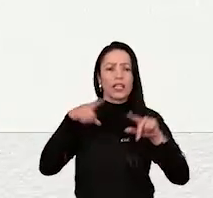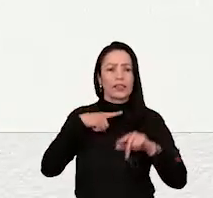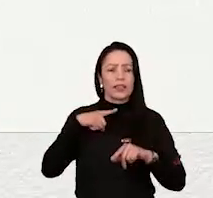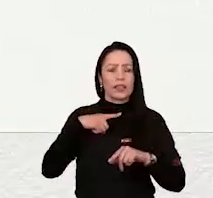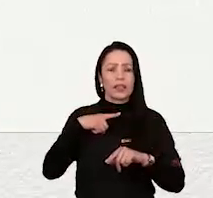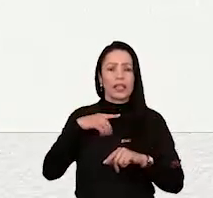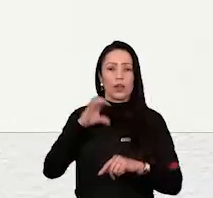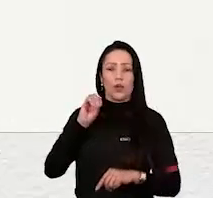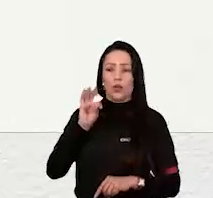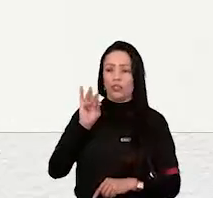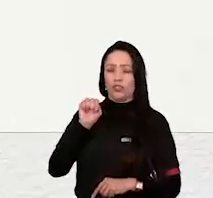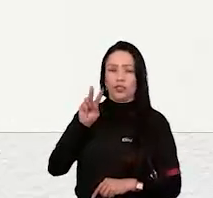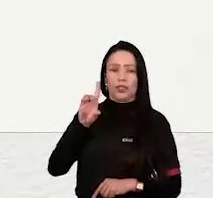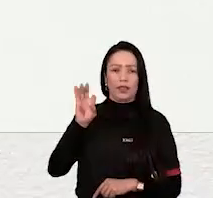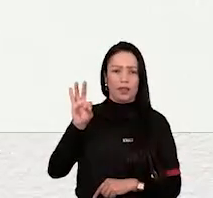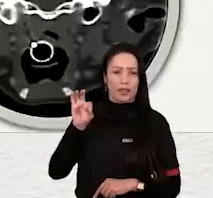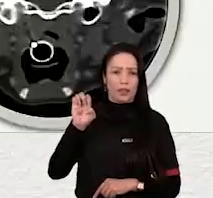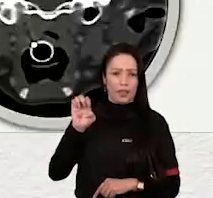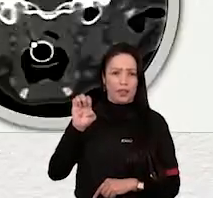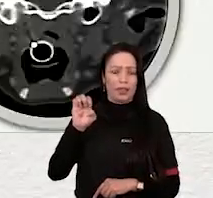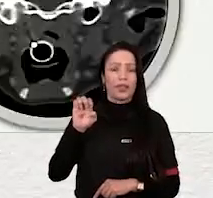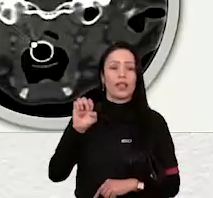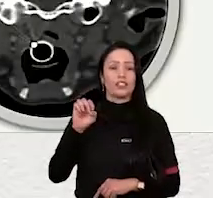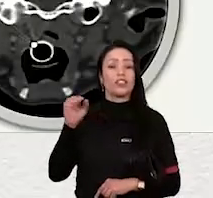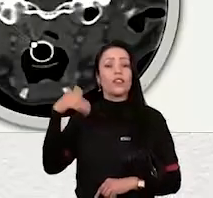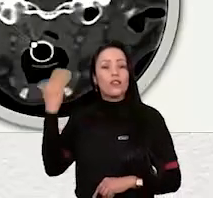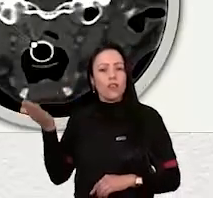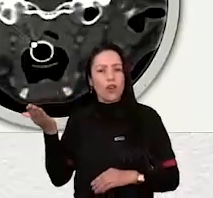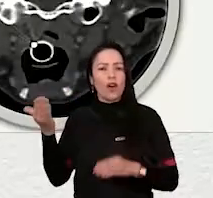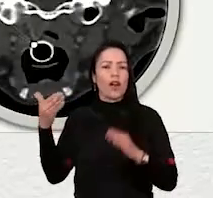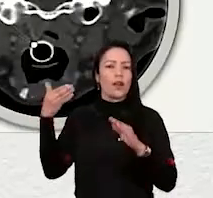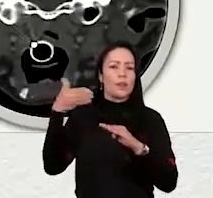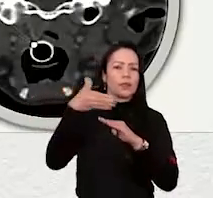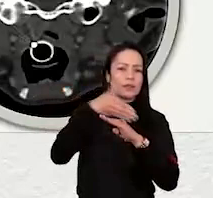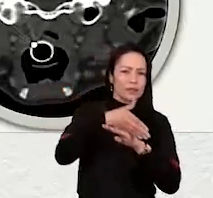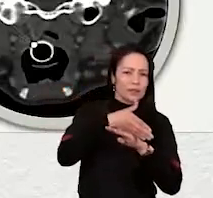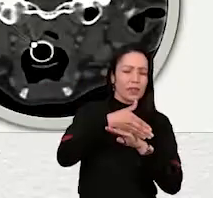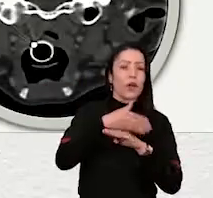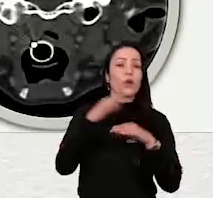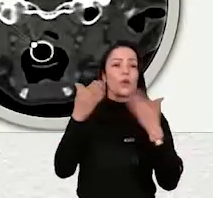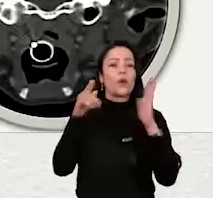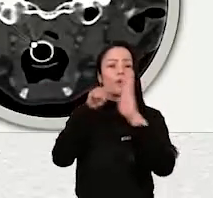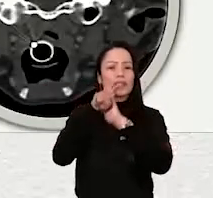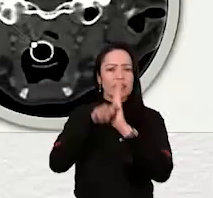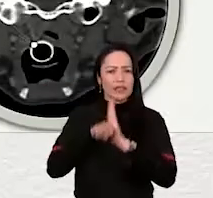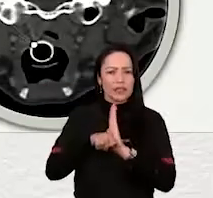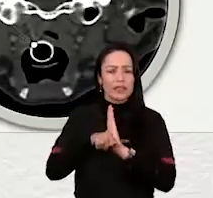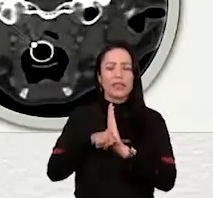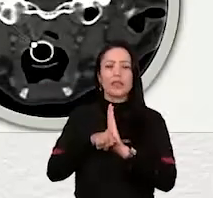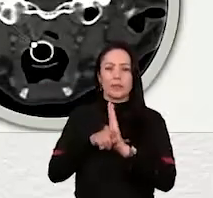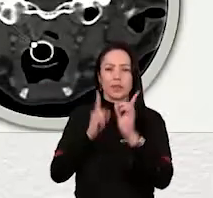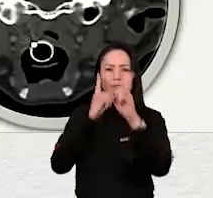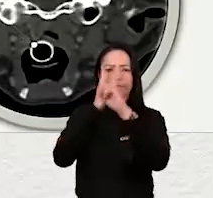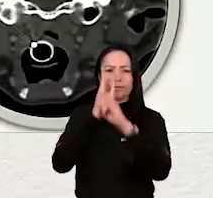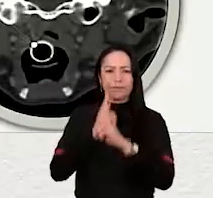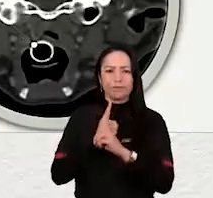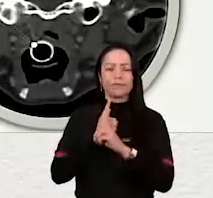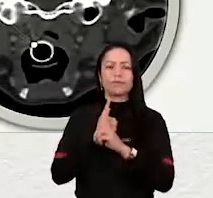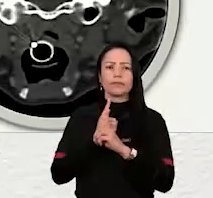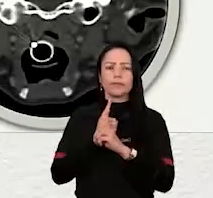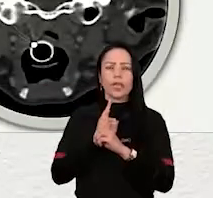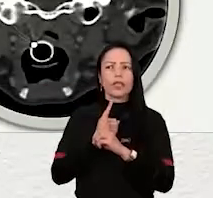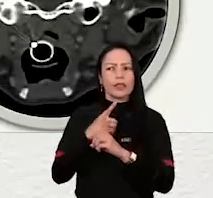otite descendente, né? De fora para dentro, quais desses exames você faria se ele chegasse com sintomatologia ou